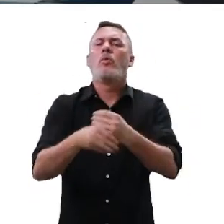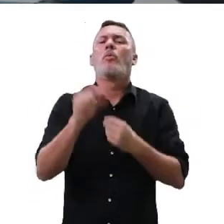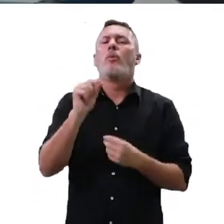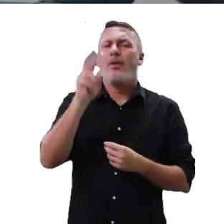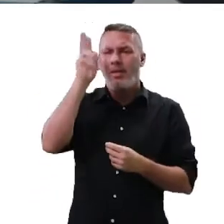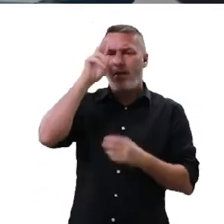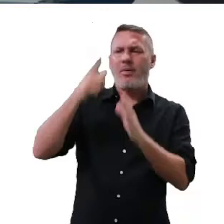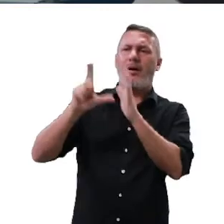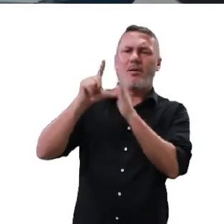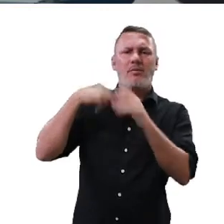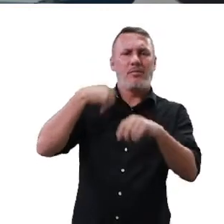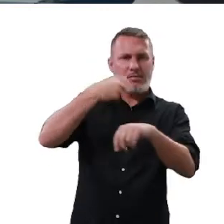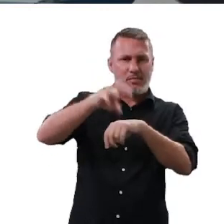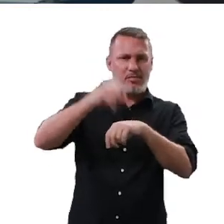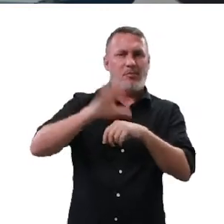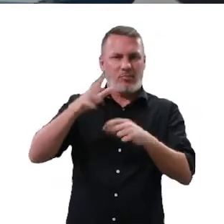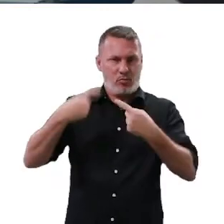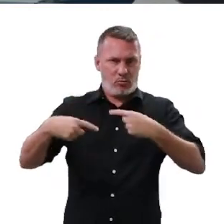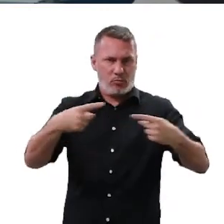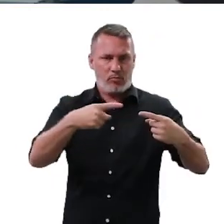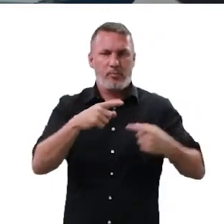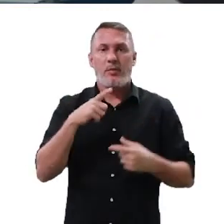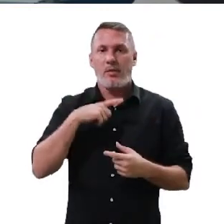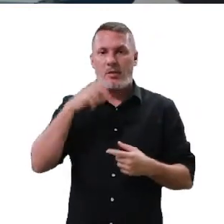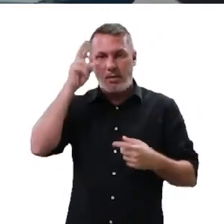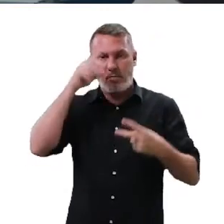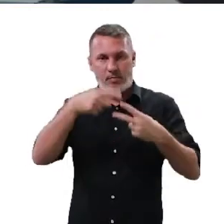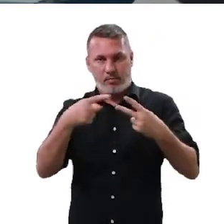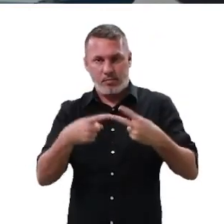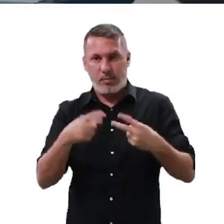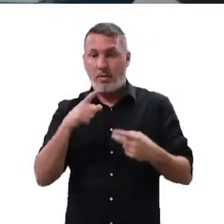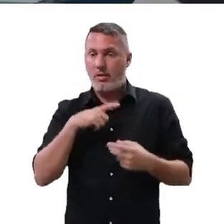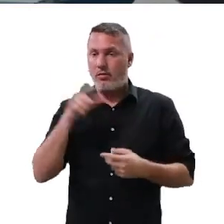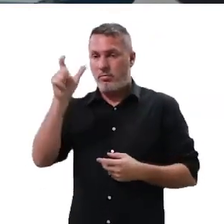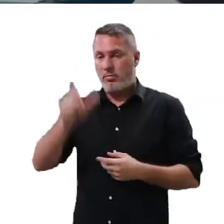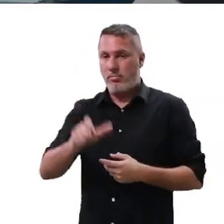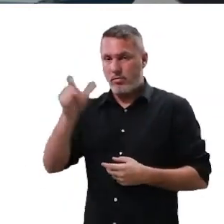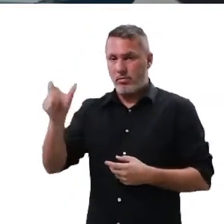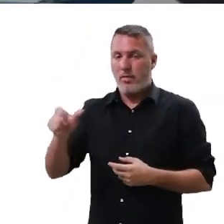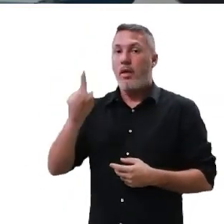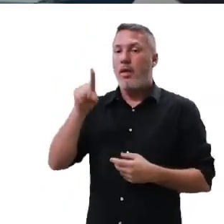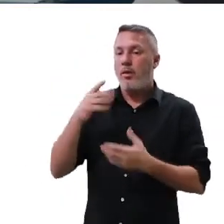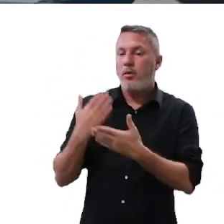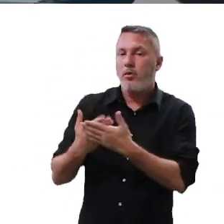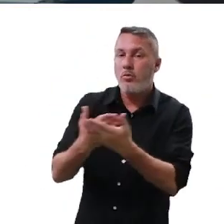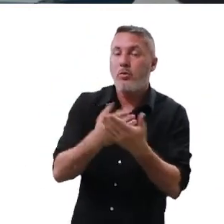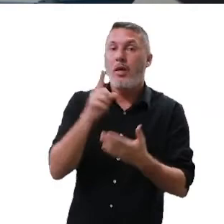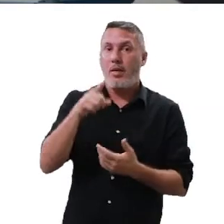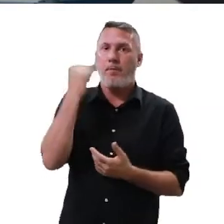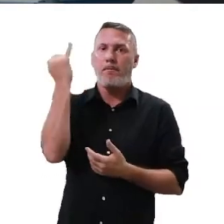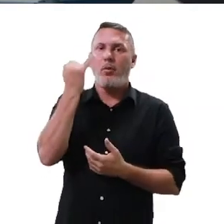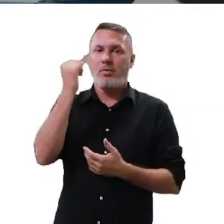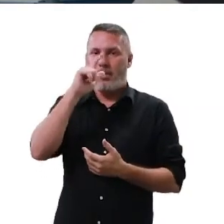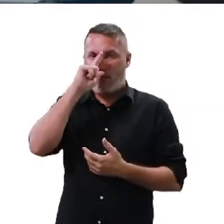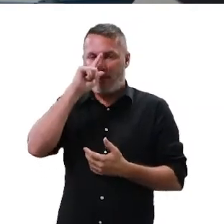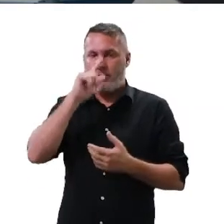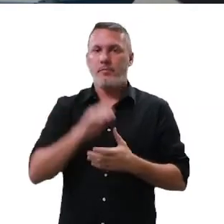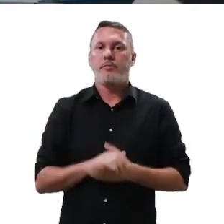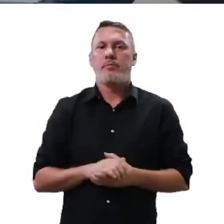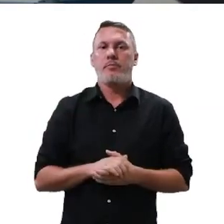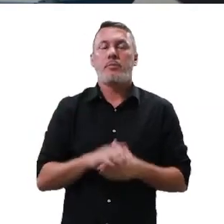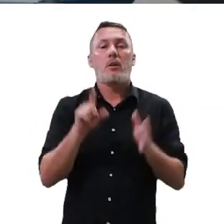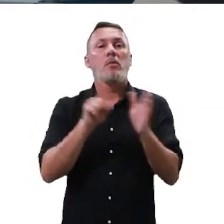vamos lá. Vamos lembrar aí que a gente já discutiu lá atrás. Então, vamos lembrar do Leucipo e do Demócrito, que é uma